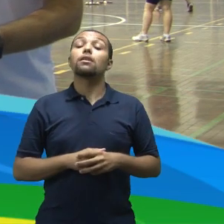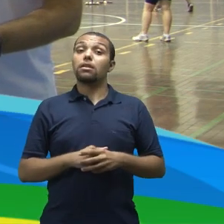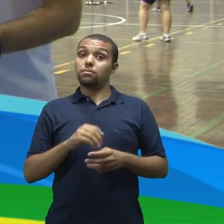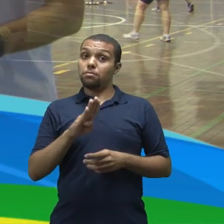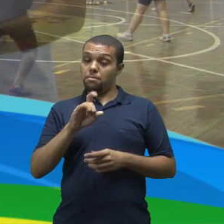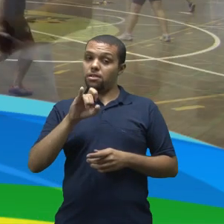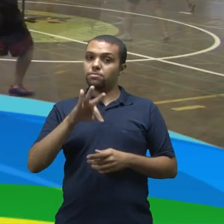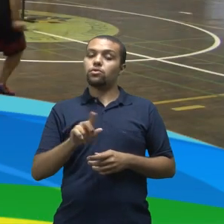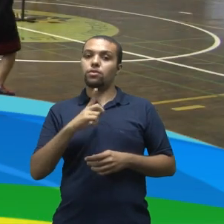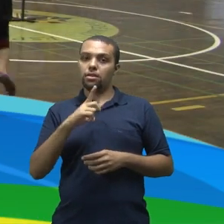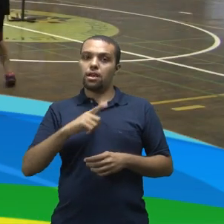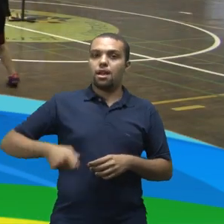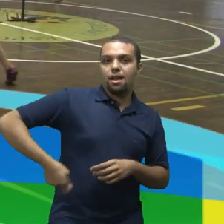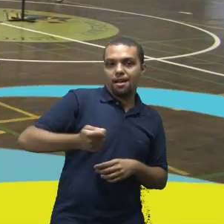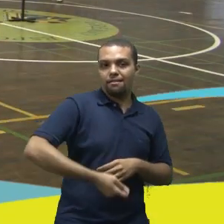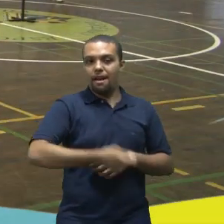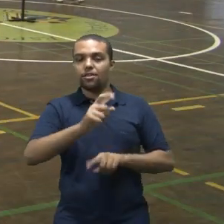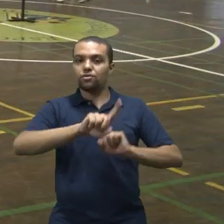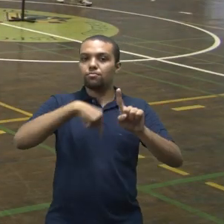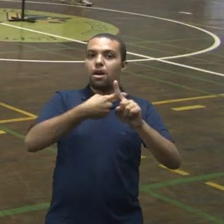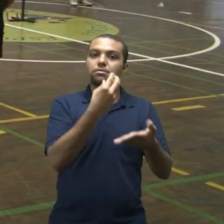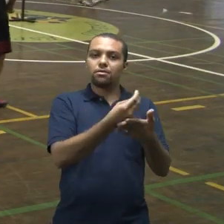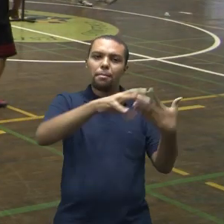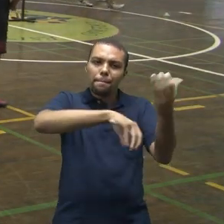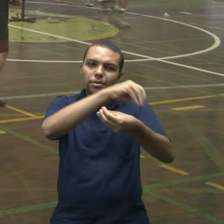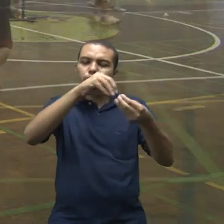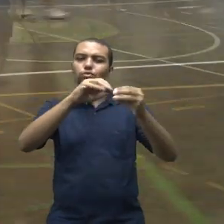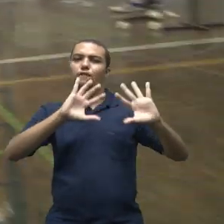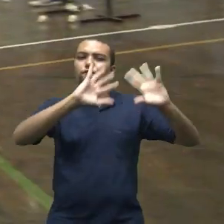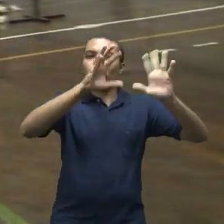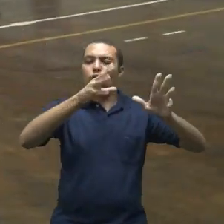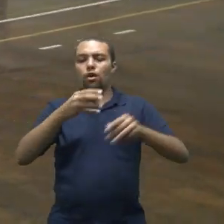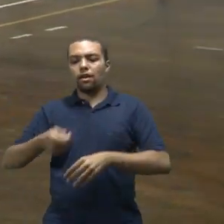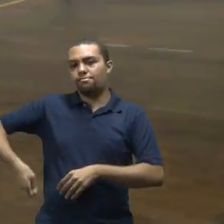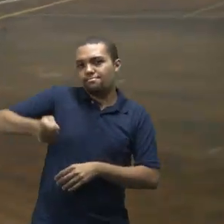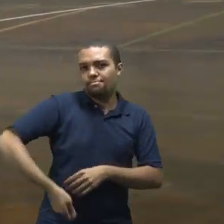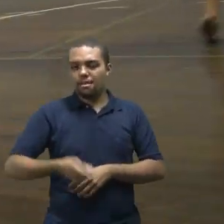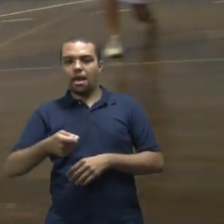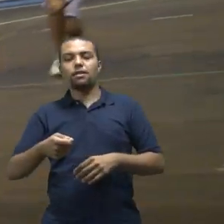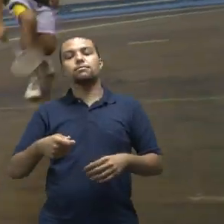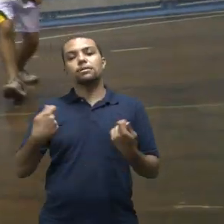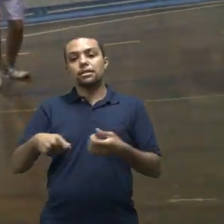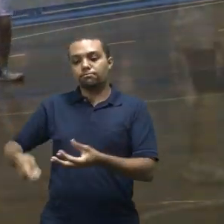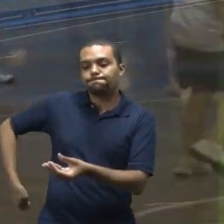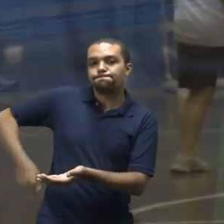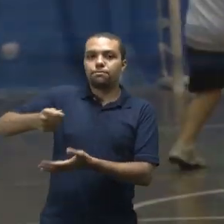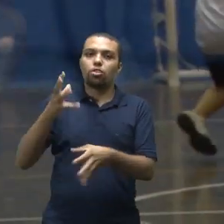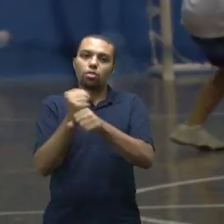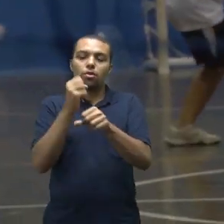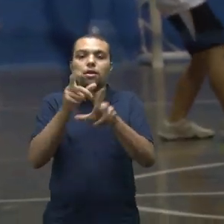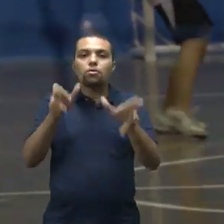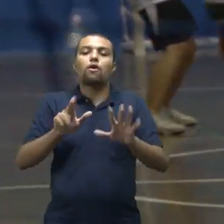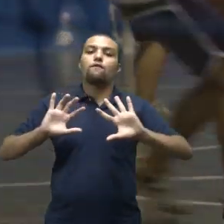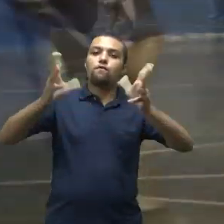e peteca, numa quadra retangular, é uma mistura de vôlei com tênis, né? O saque tem que ser cruzado, igual o tênis, né? E a